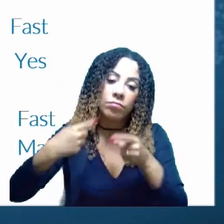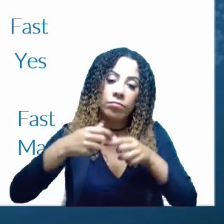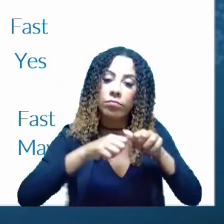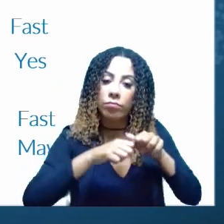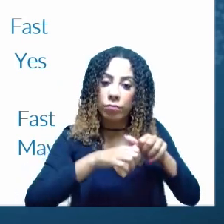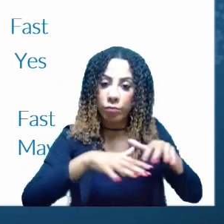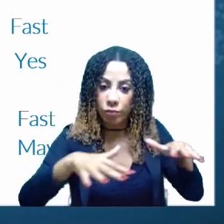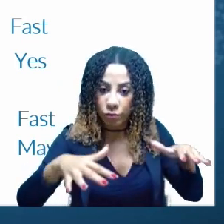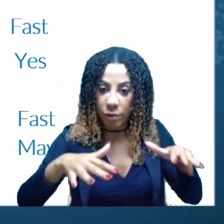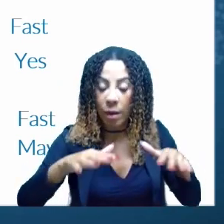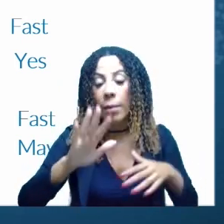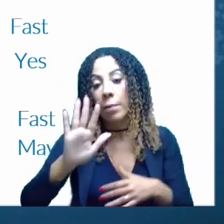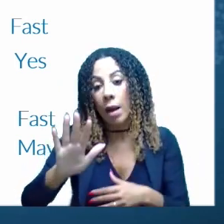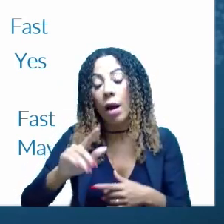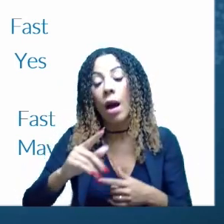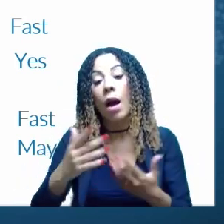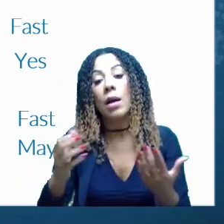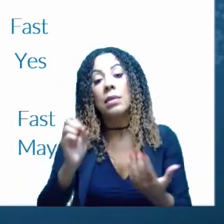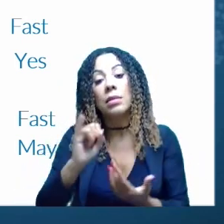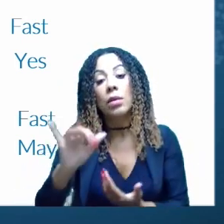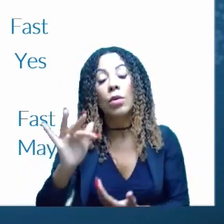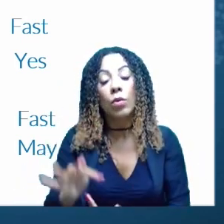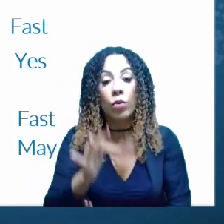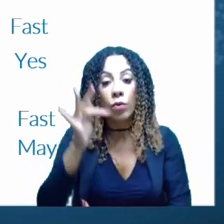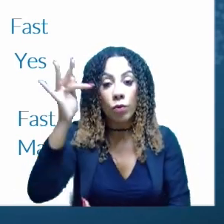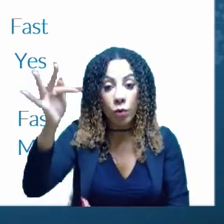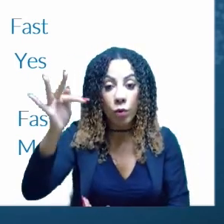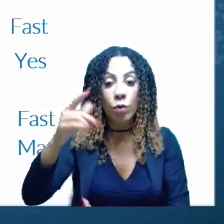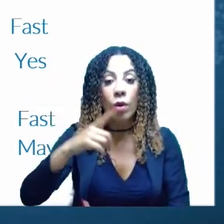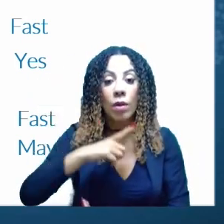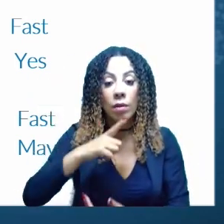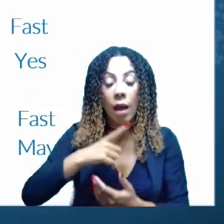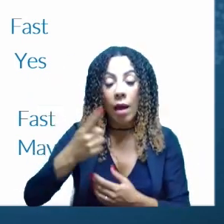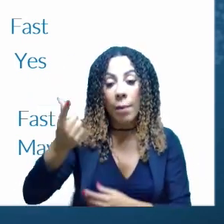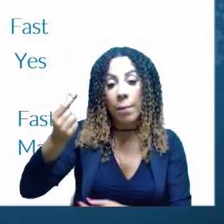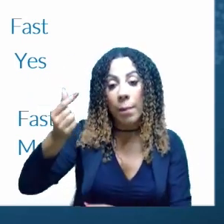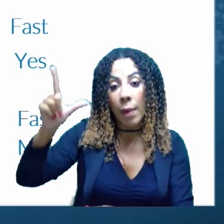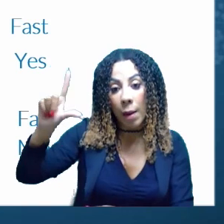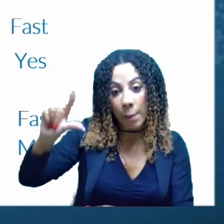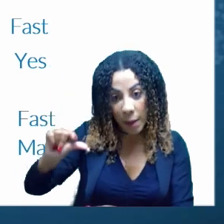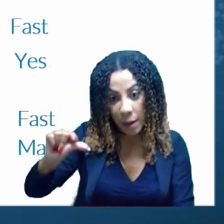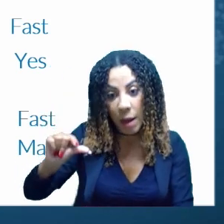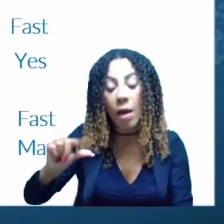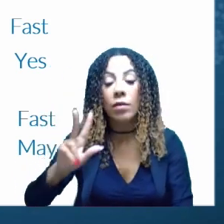será equitativo. Eu não sei por quê. A questão é que